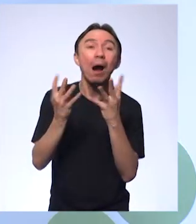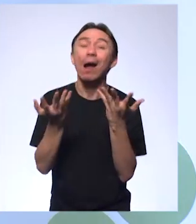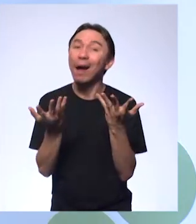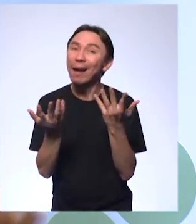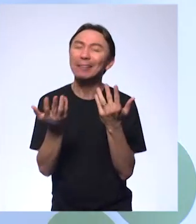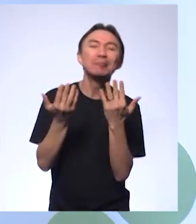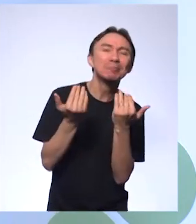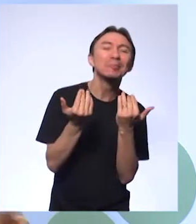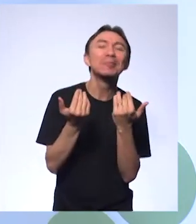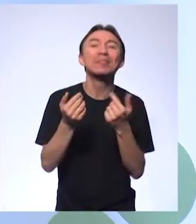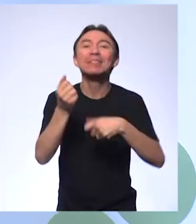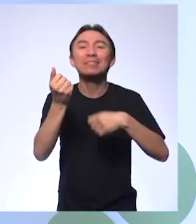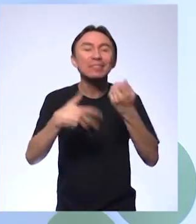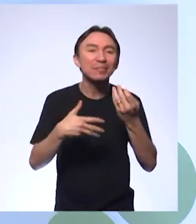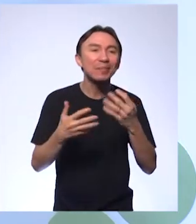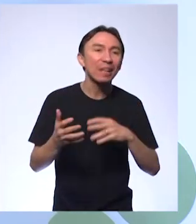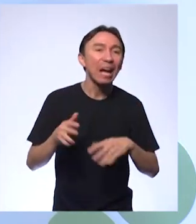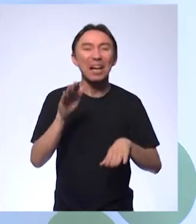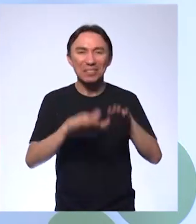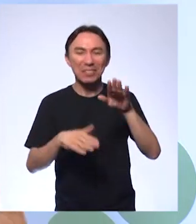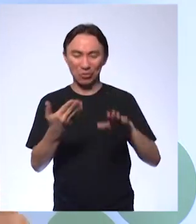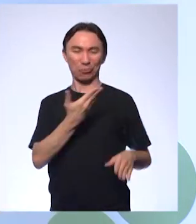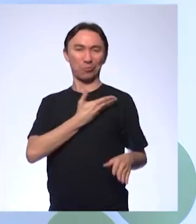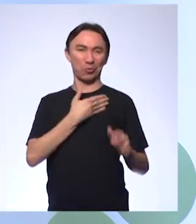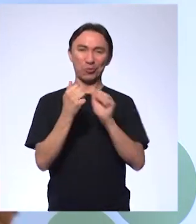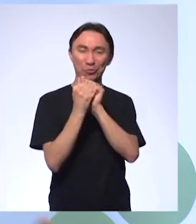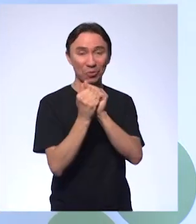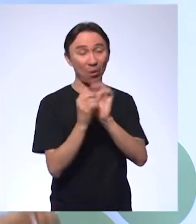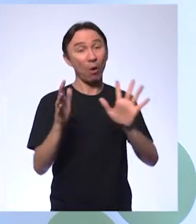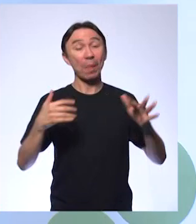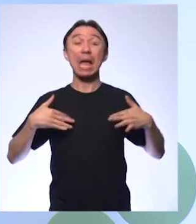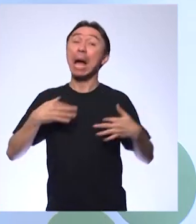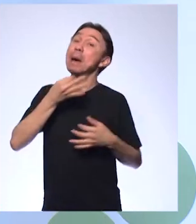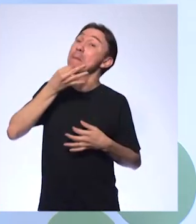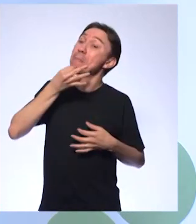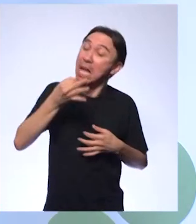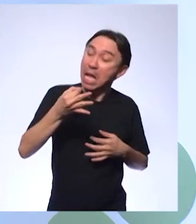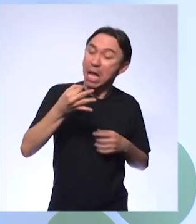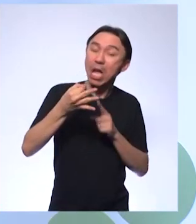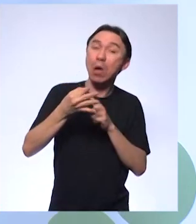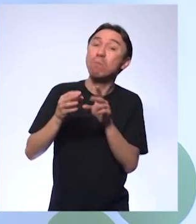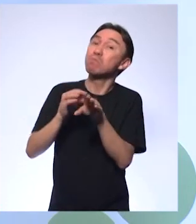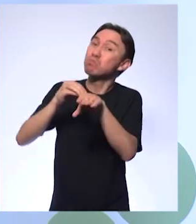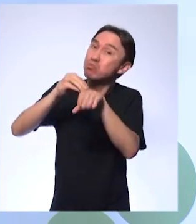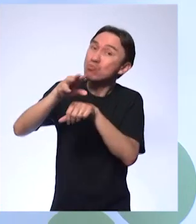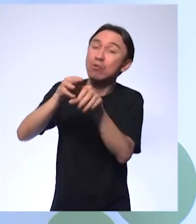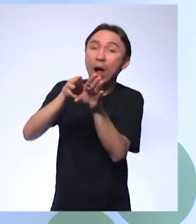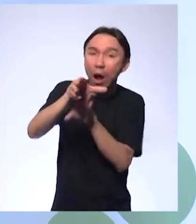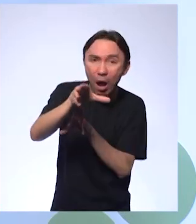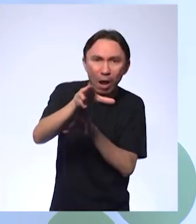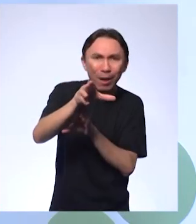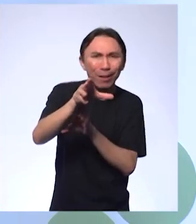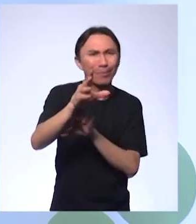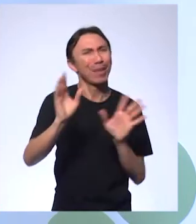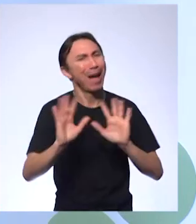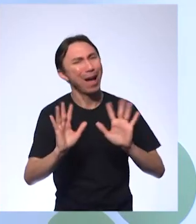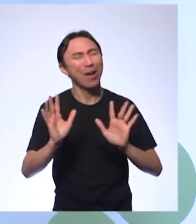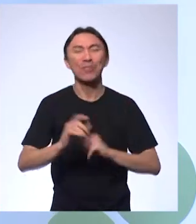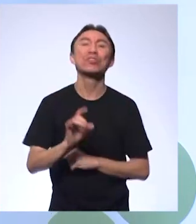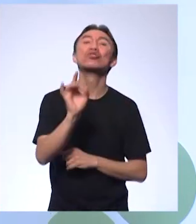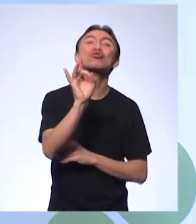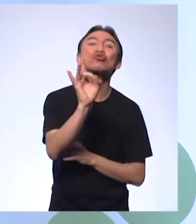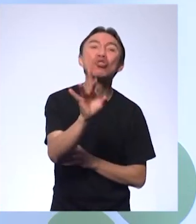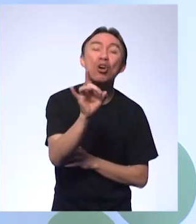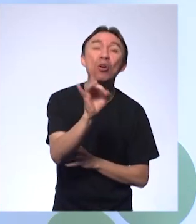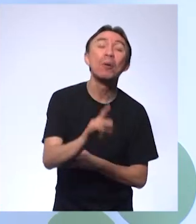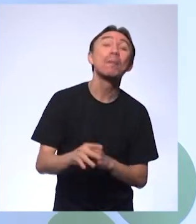na minha opinião, eu te aconselho a fazer isso ou assado, só de você escutar, né? Não precisa falar.